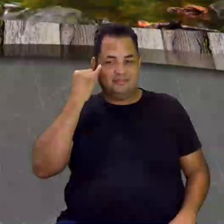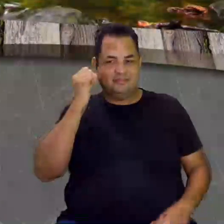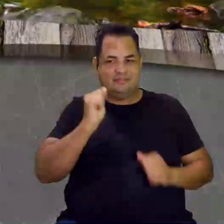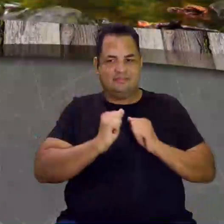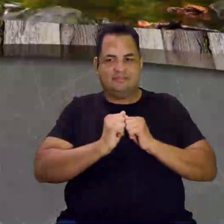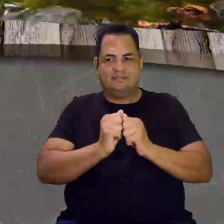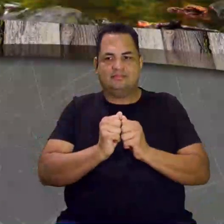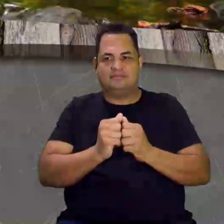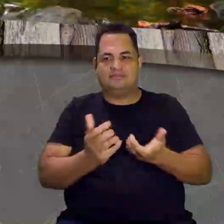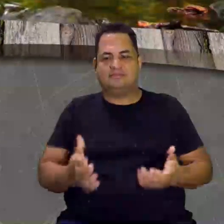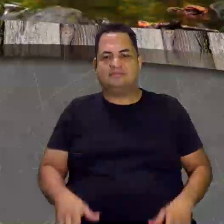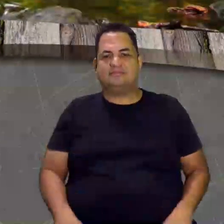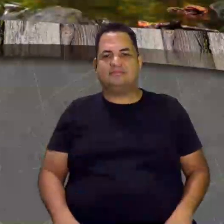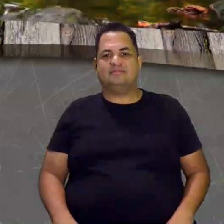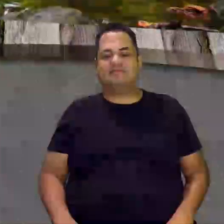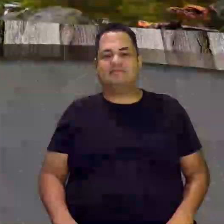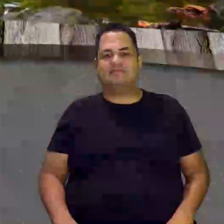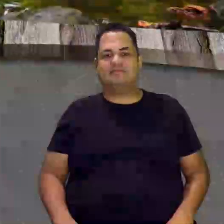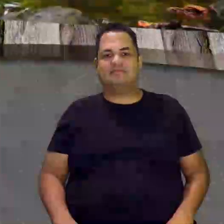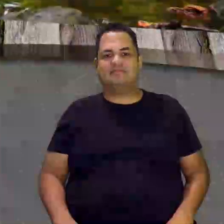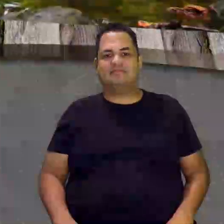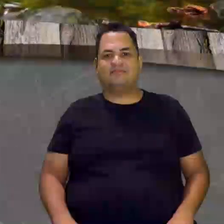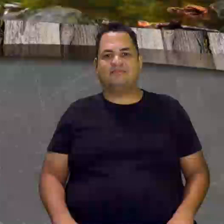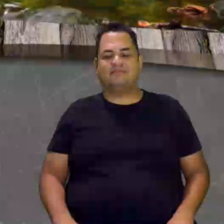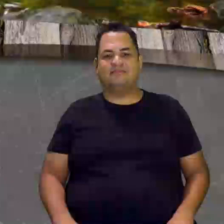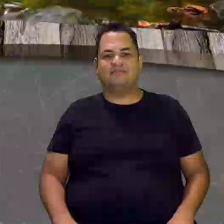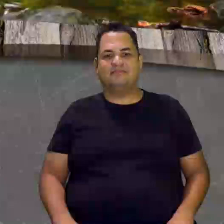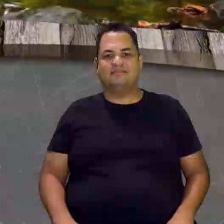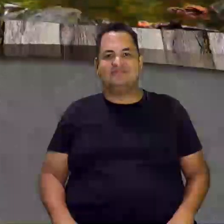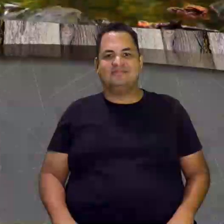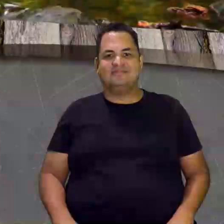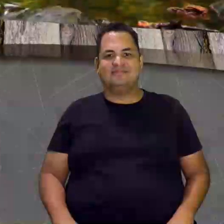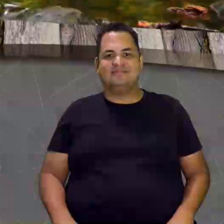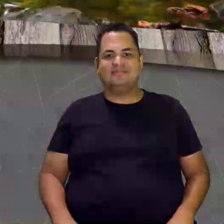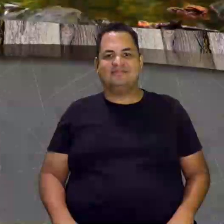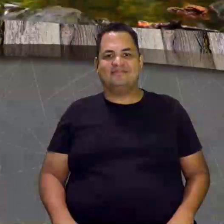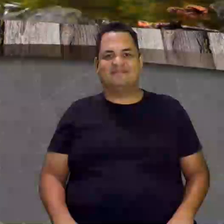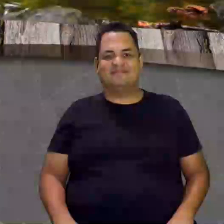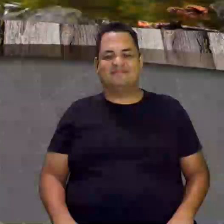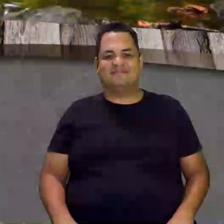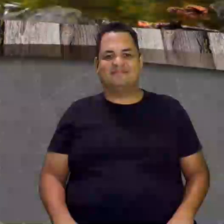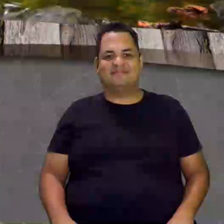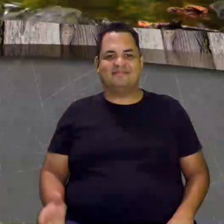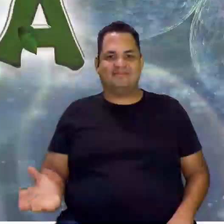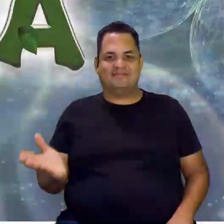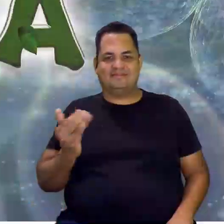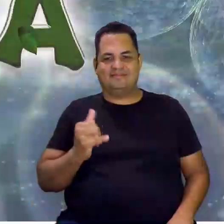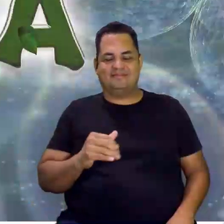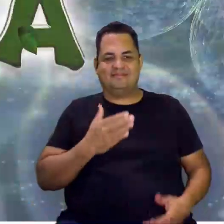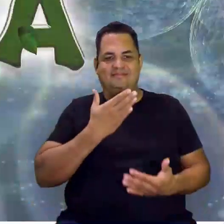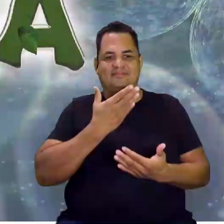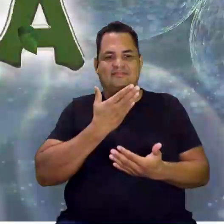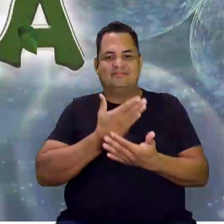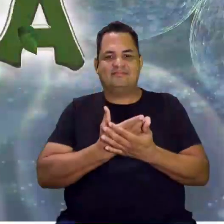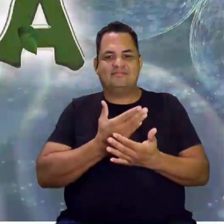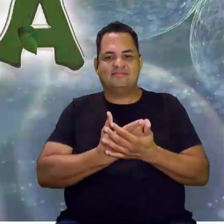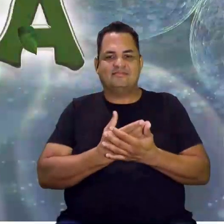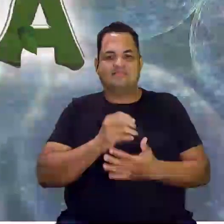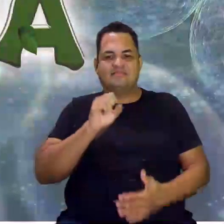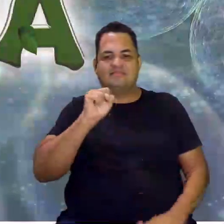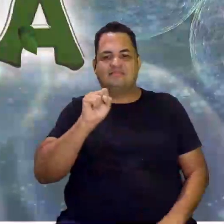a gente. Ok, vai? A professora vai, só falta fazer um espanador, né? Vamos lá? Essa é a nossas